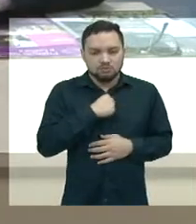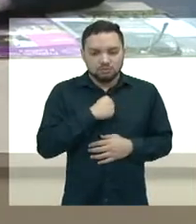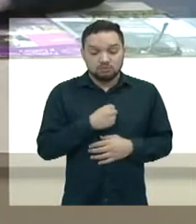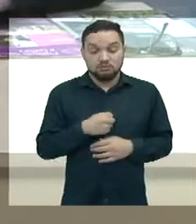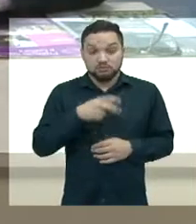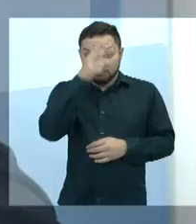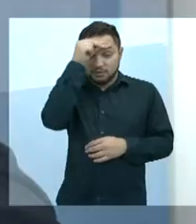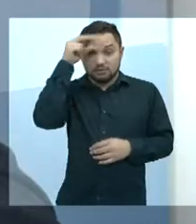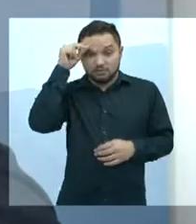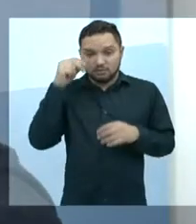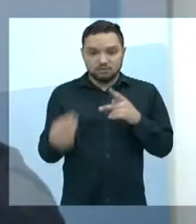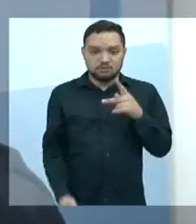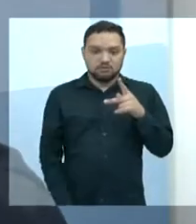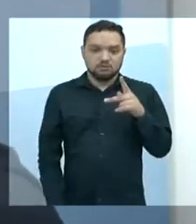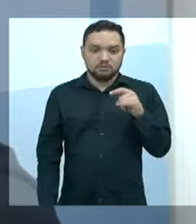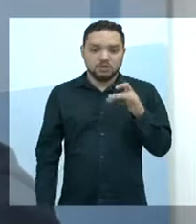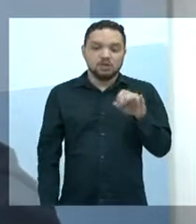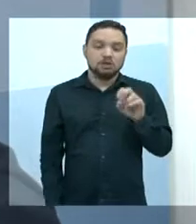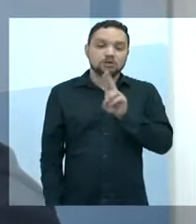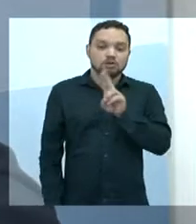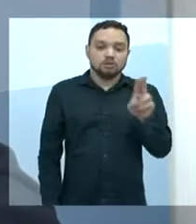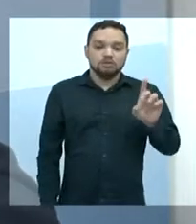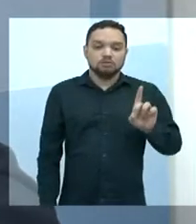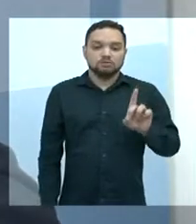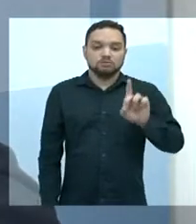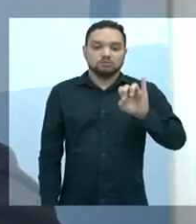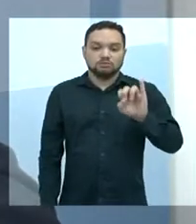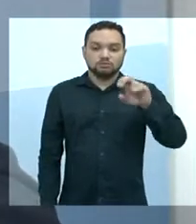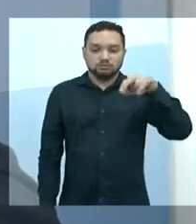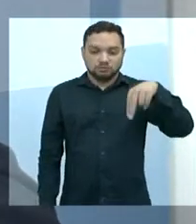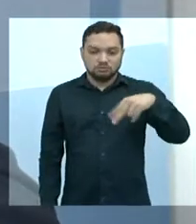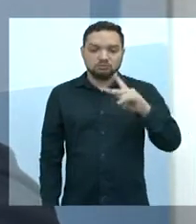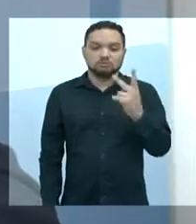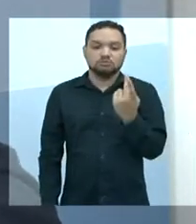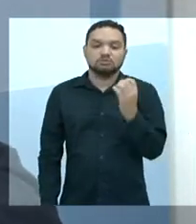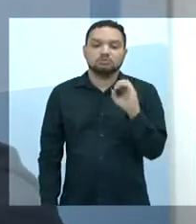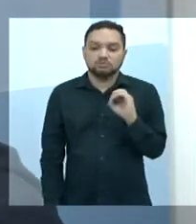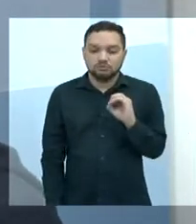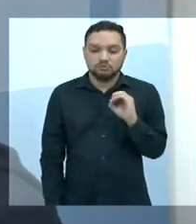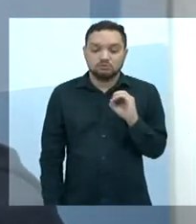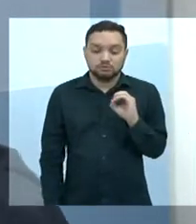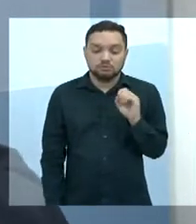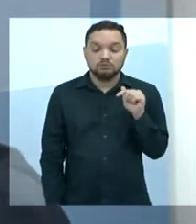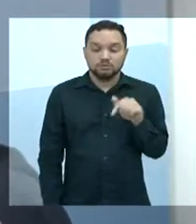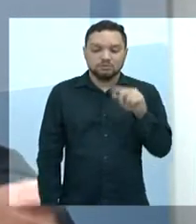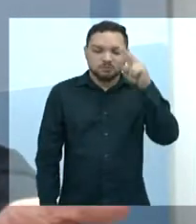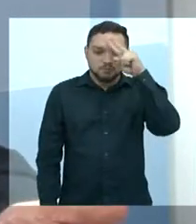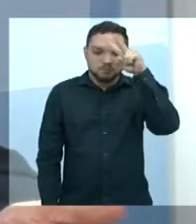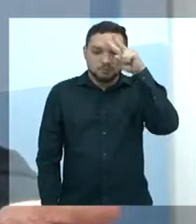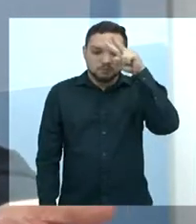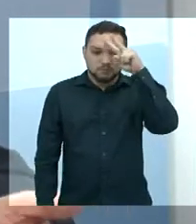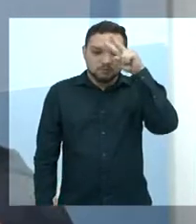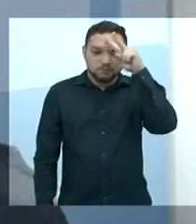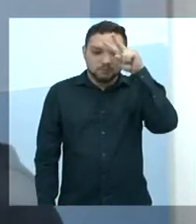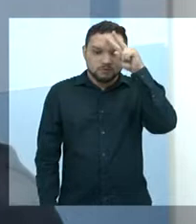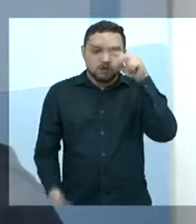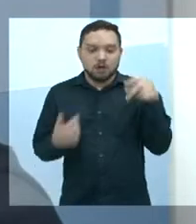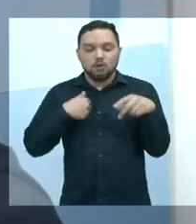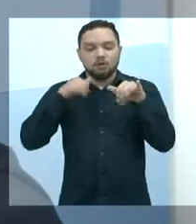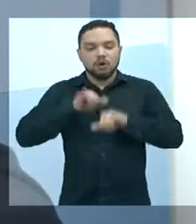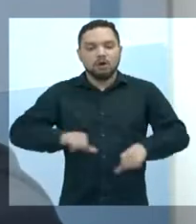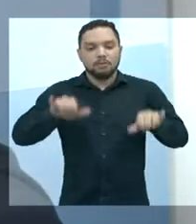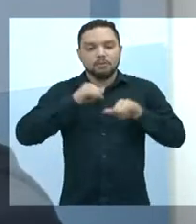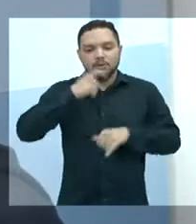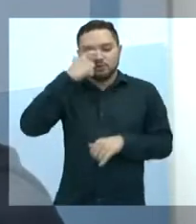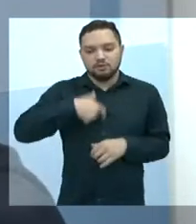Palhano, o Dinho, né, o nome carinhoso que a gente chama, o Dinho, lembro muito bem, eu estava na minha campanha aqui em Fortaleza,